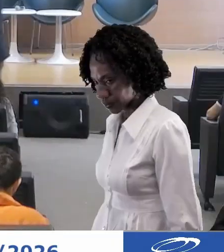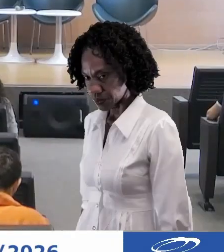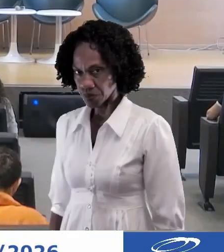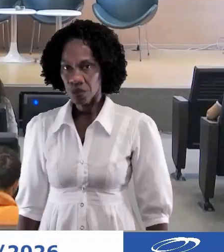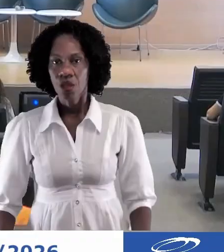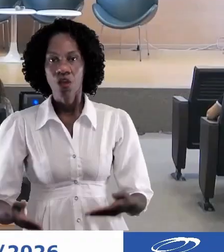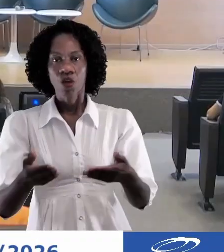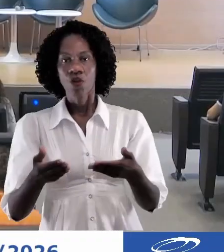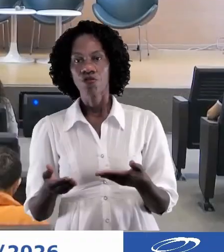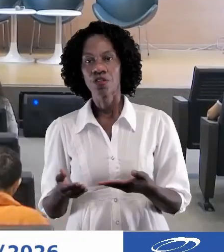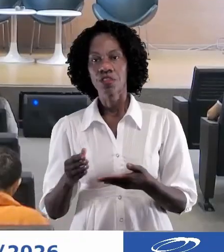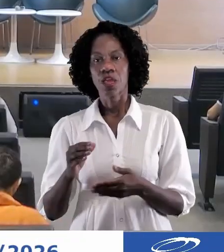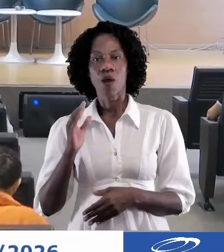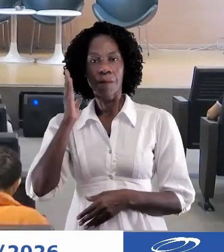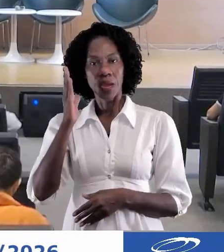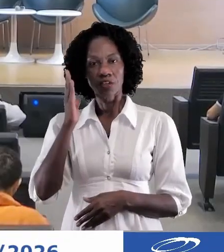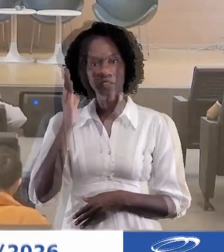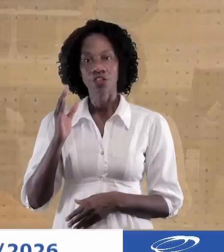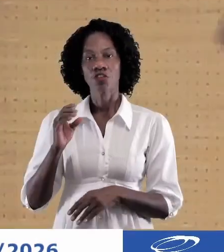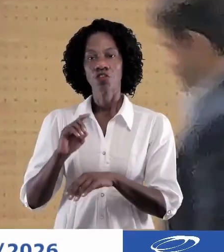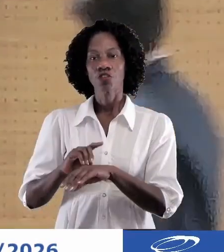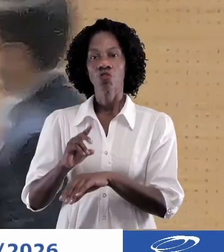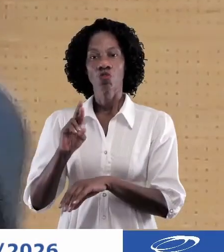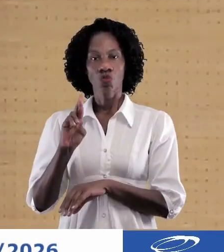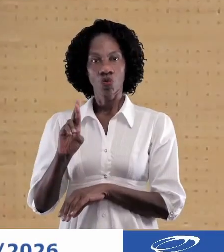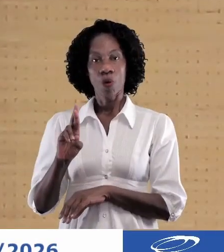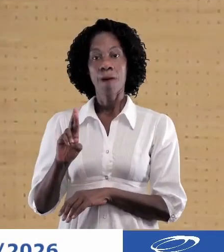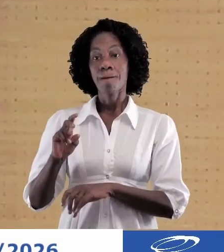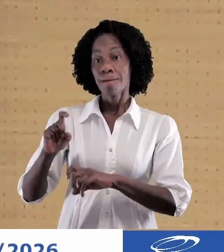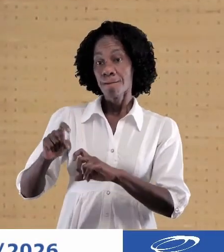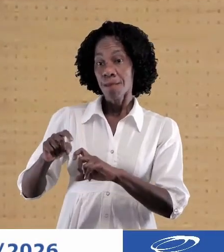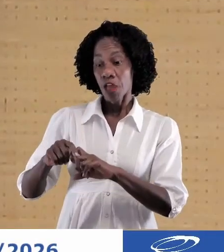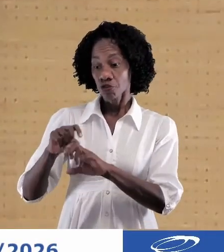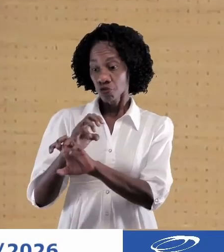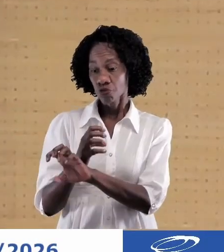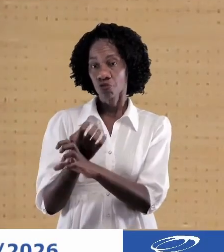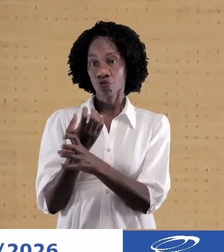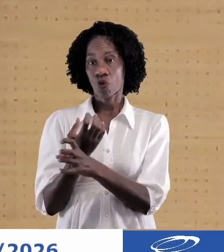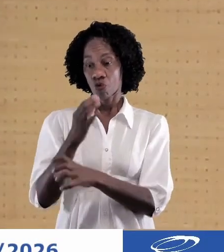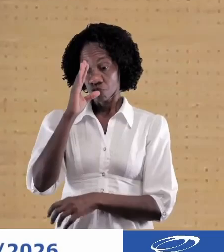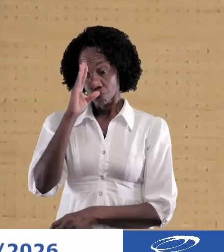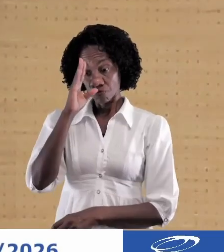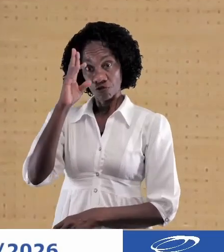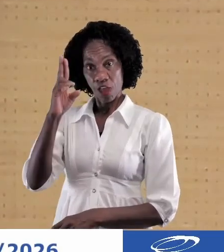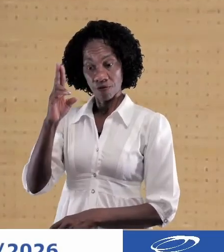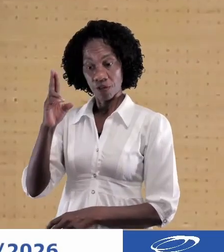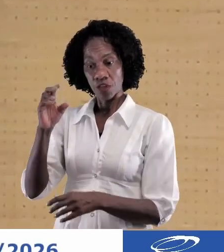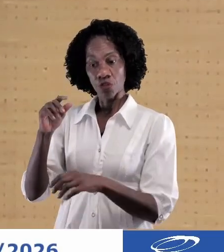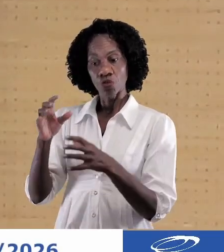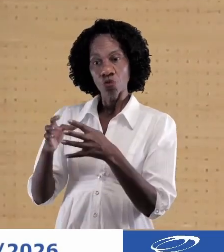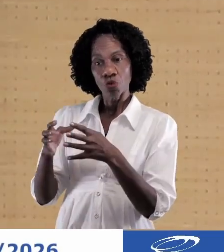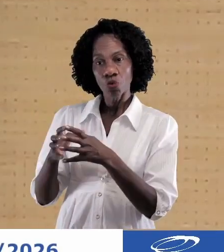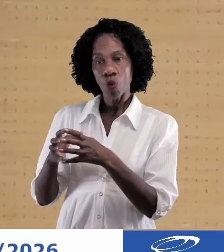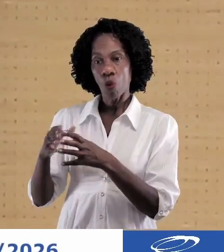Campos de Barros. O Dr. Alderico, ele é médico ortopedista, chefe substituto aqui do grupo de coluna do Instituto